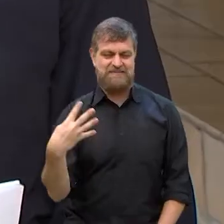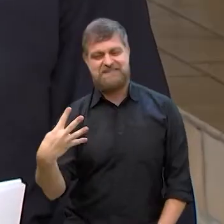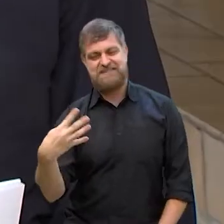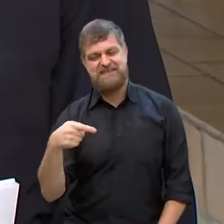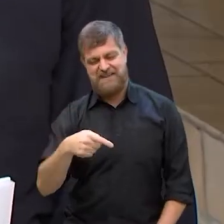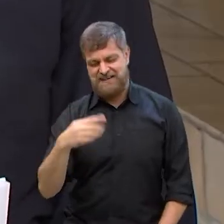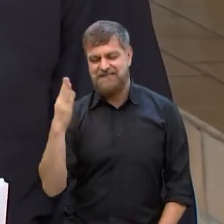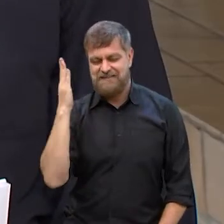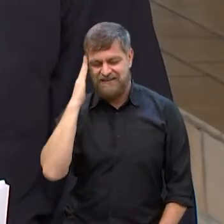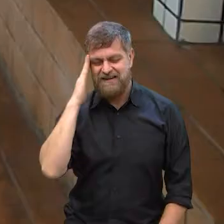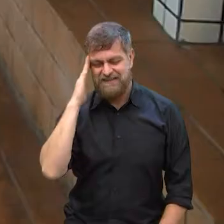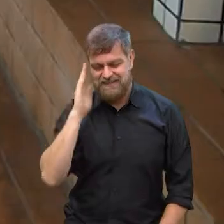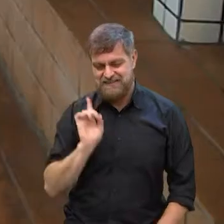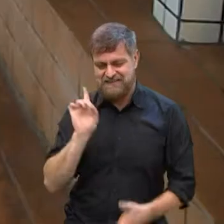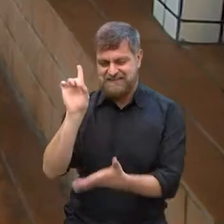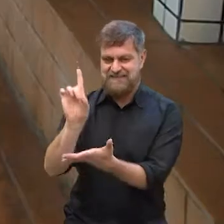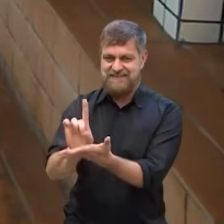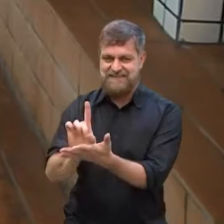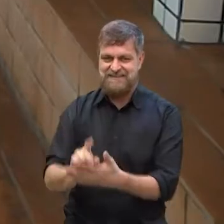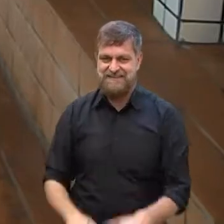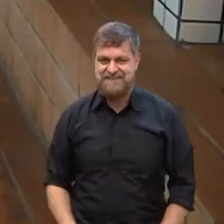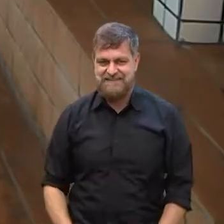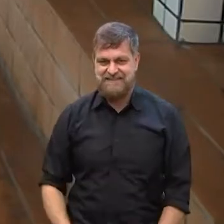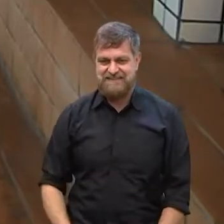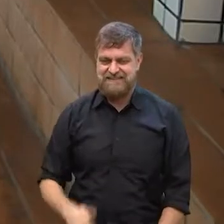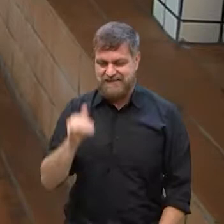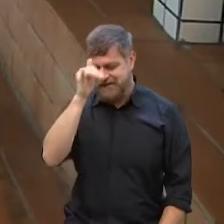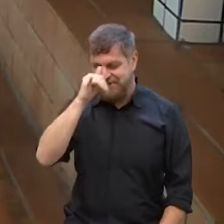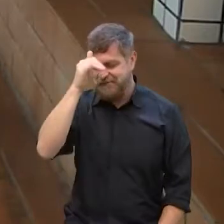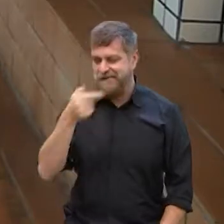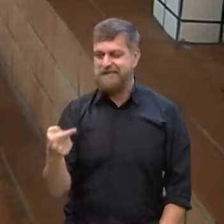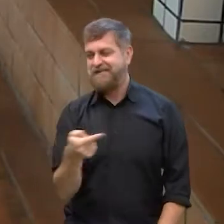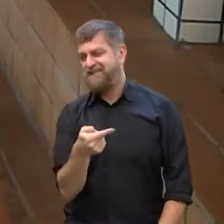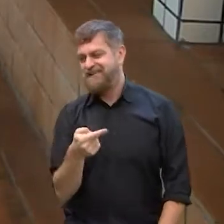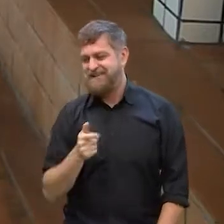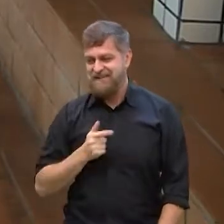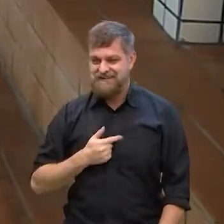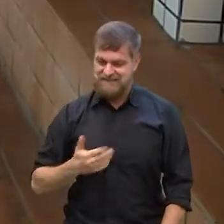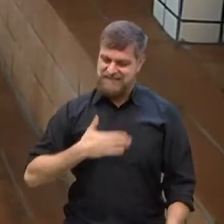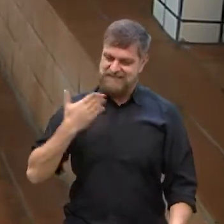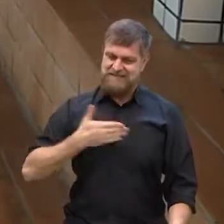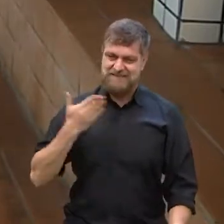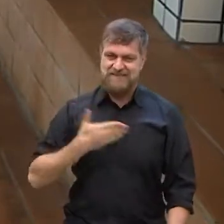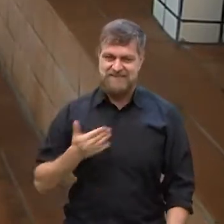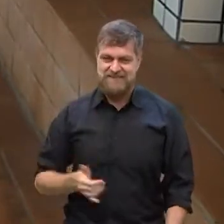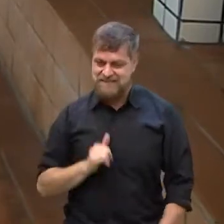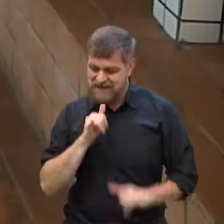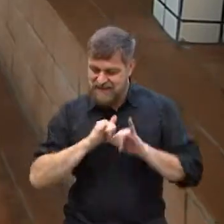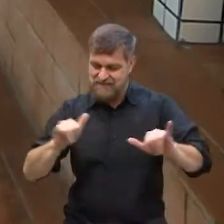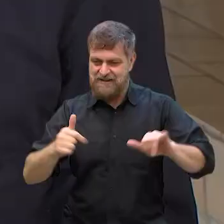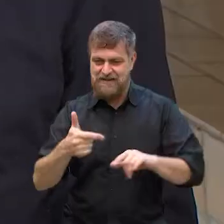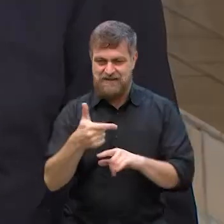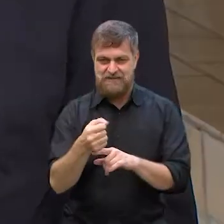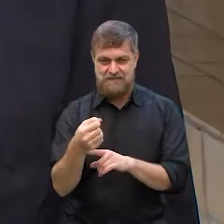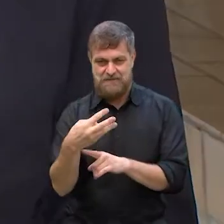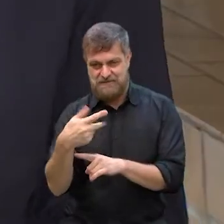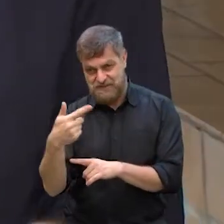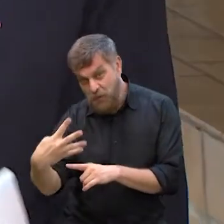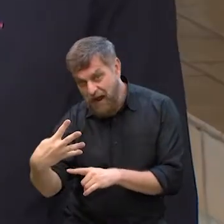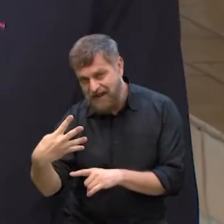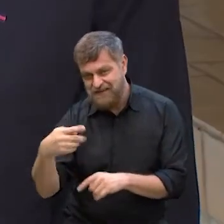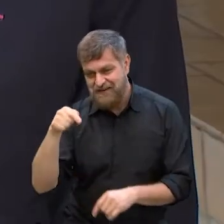Entendi já. Pô, bobinho ele, né? Você estragou a surpresa aí, ó. Já tá vendo? Já vou ter que ir em 2024 para Paris,